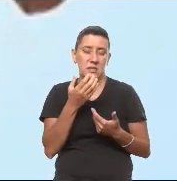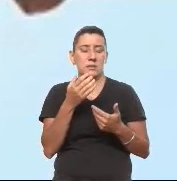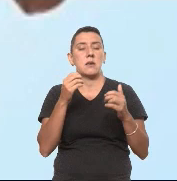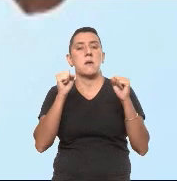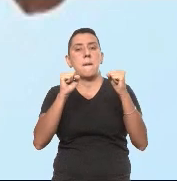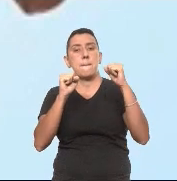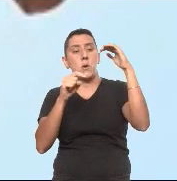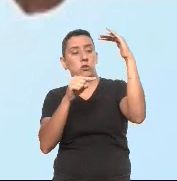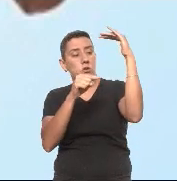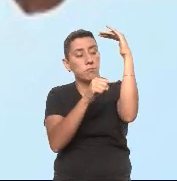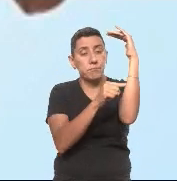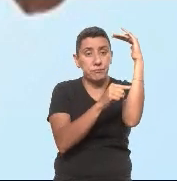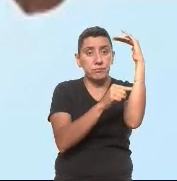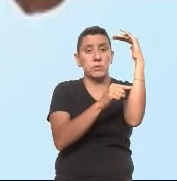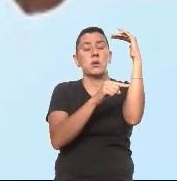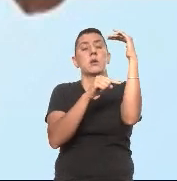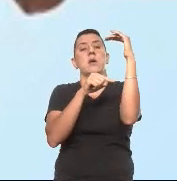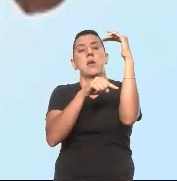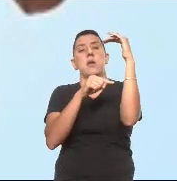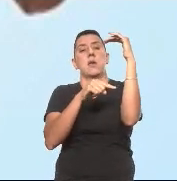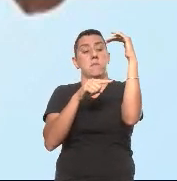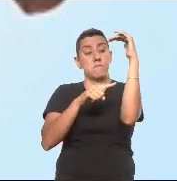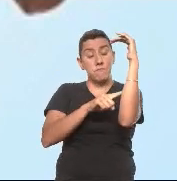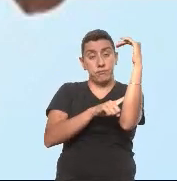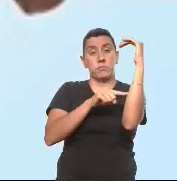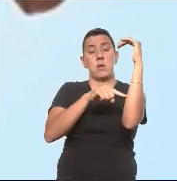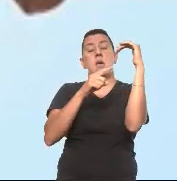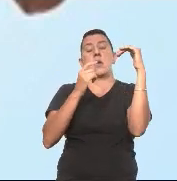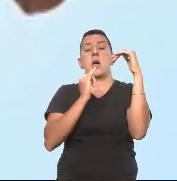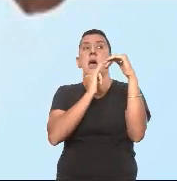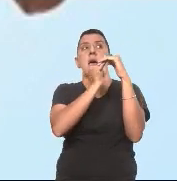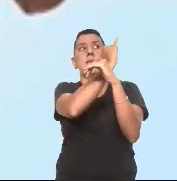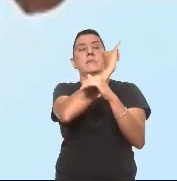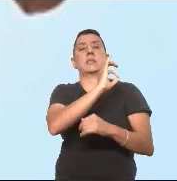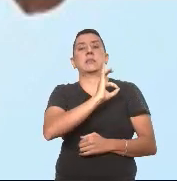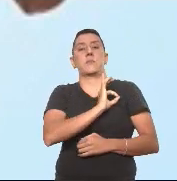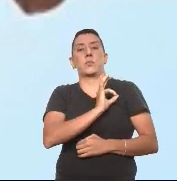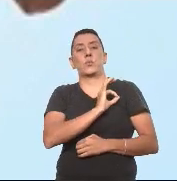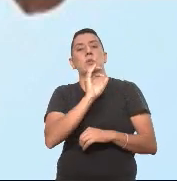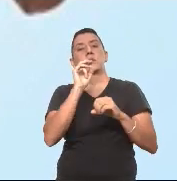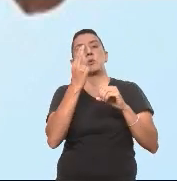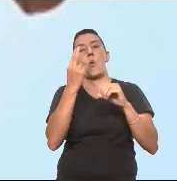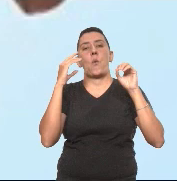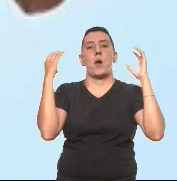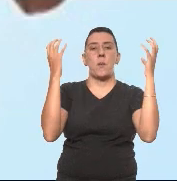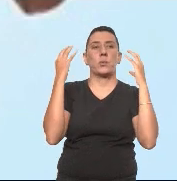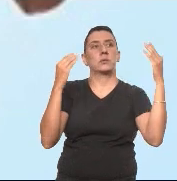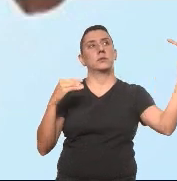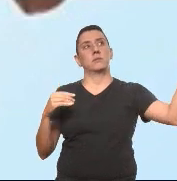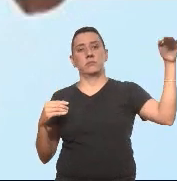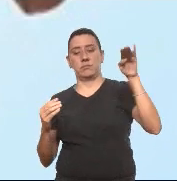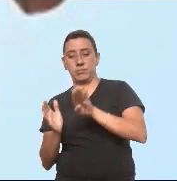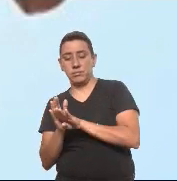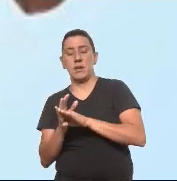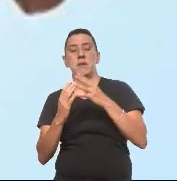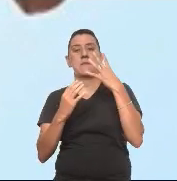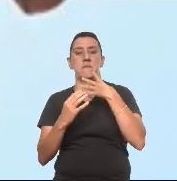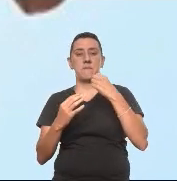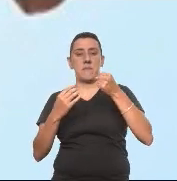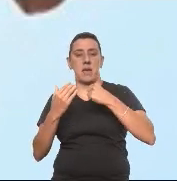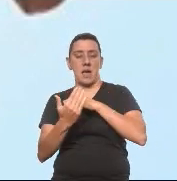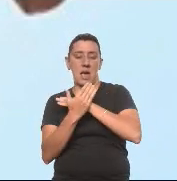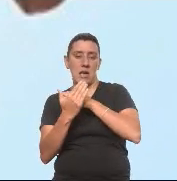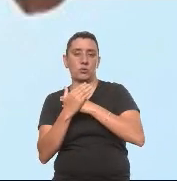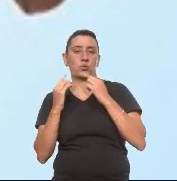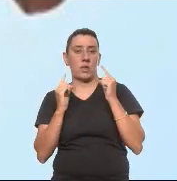trânsito seja de segurança ela consegue acionar o serviço da cidade e e por ali de consegue ter todos os recursos